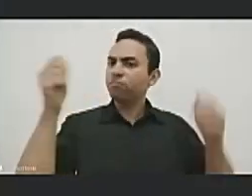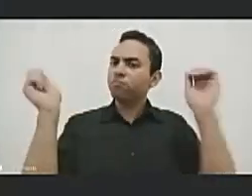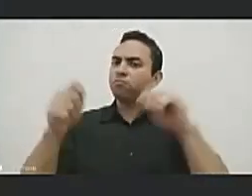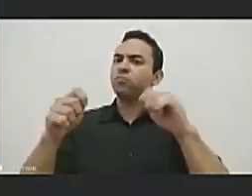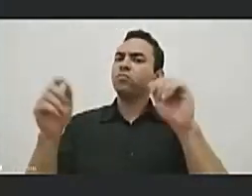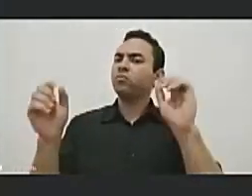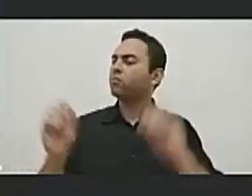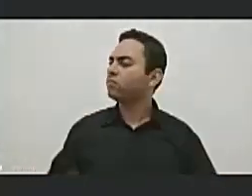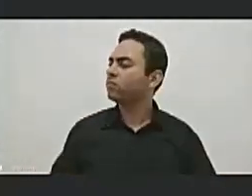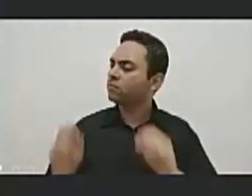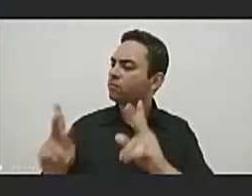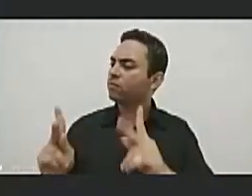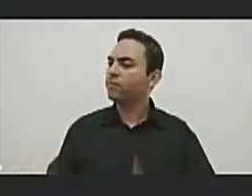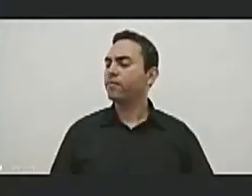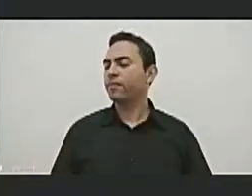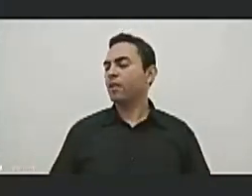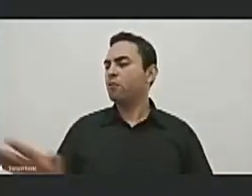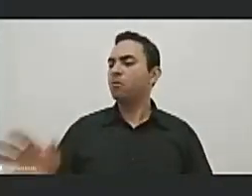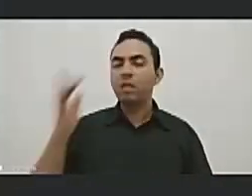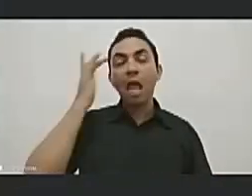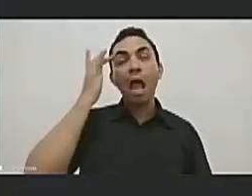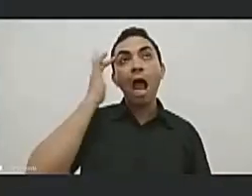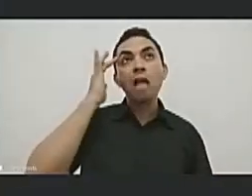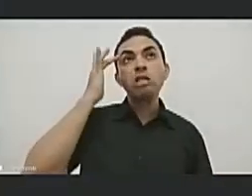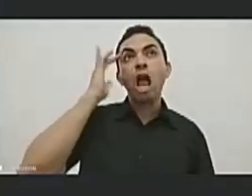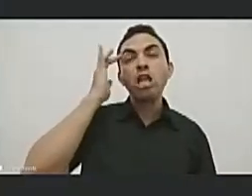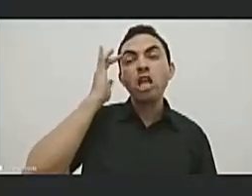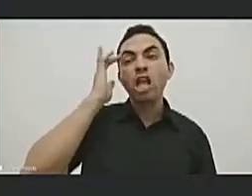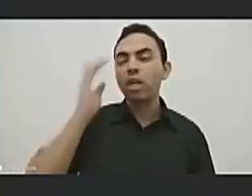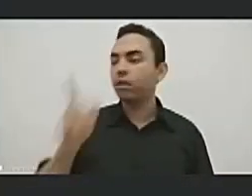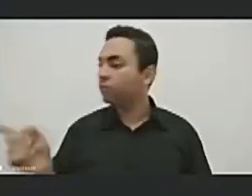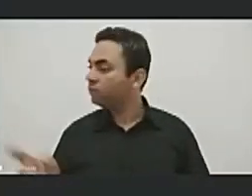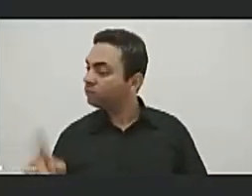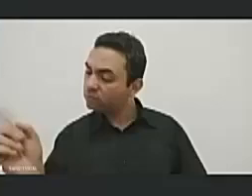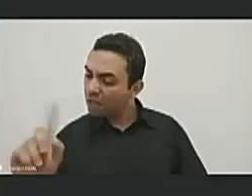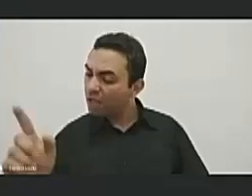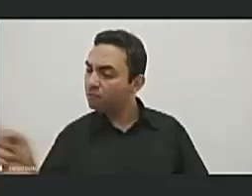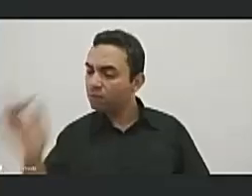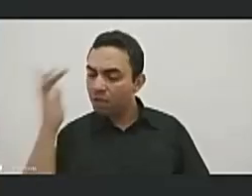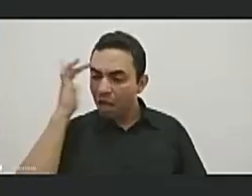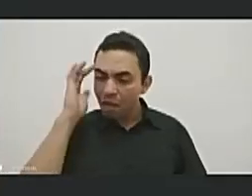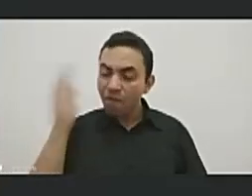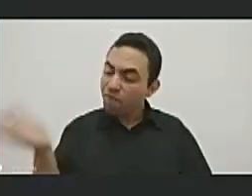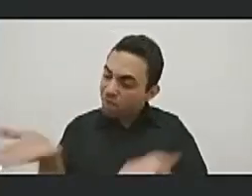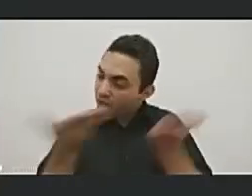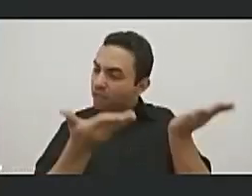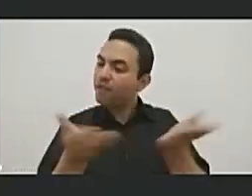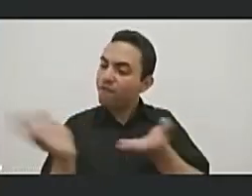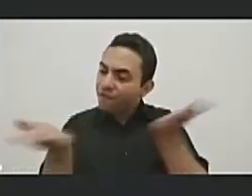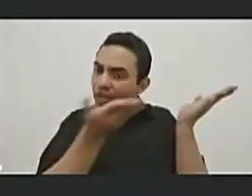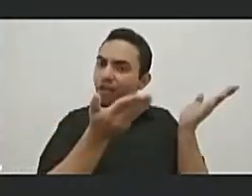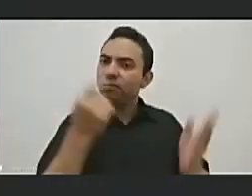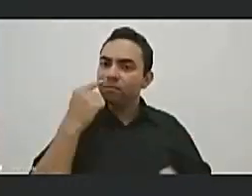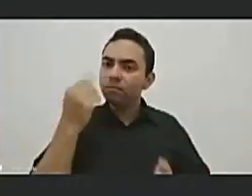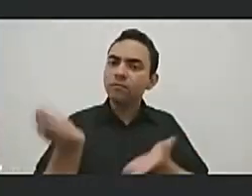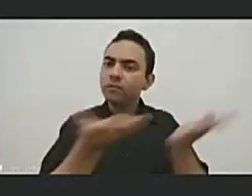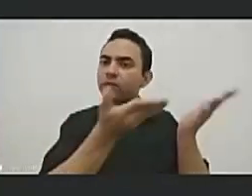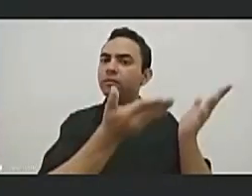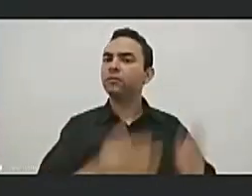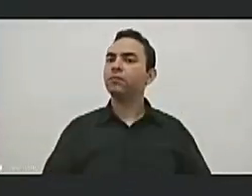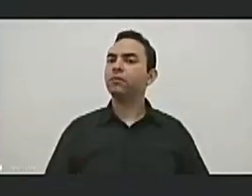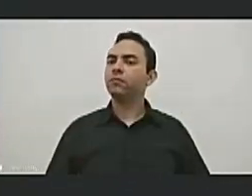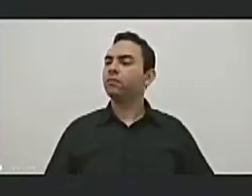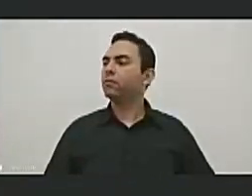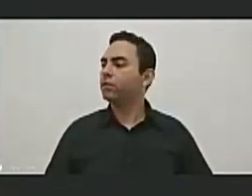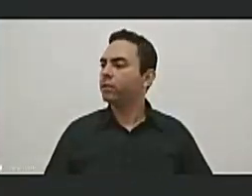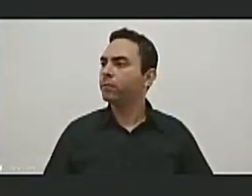por achismo não é por isso não é simples você achar vá lá e confira se você está correto é muito fácil de negr a